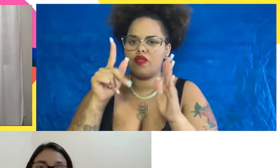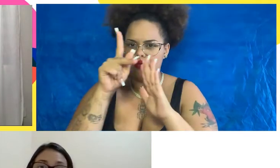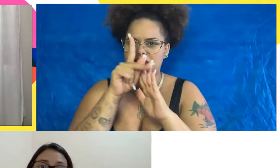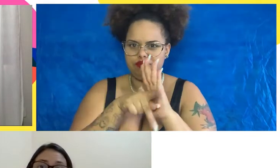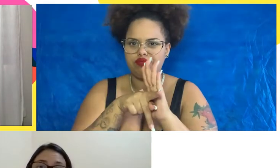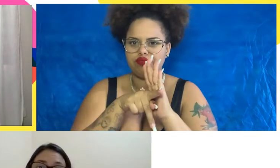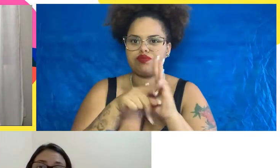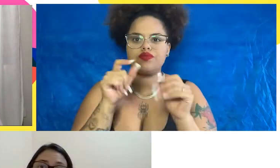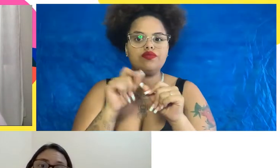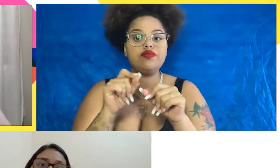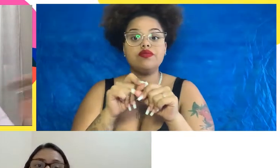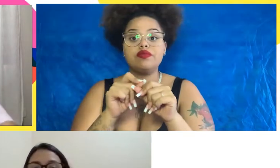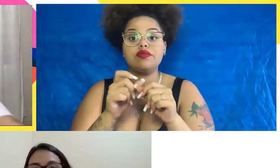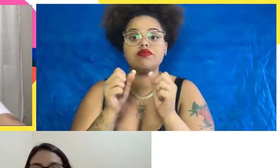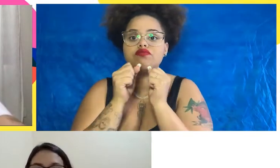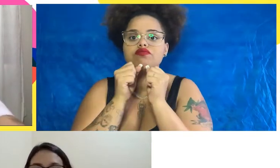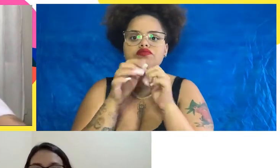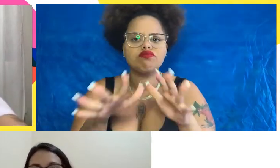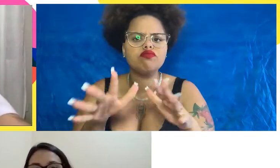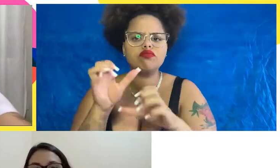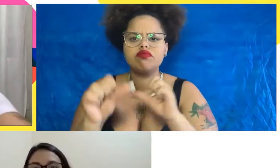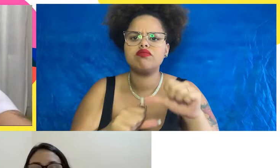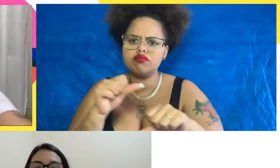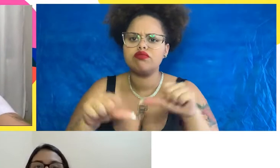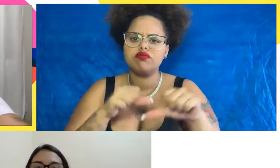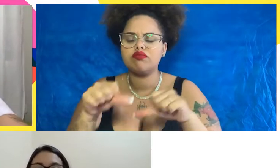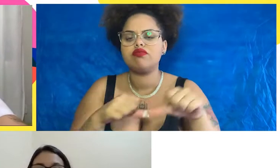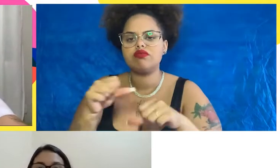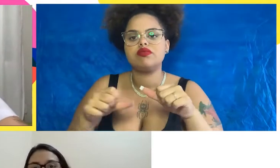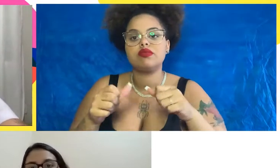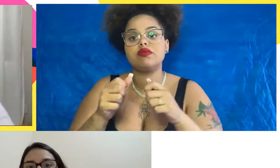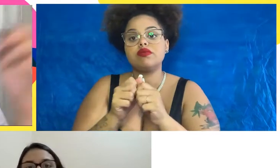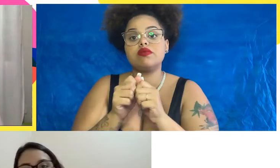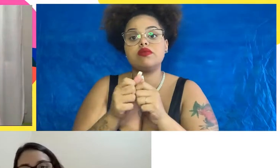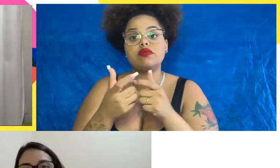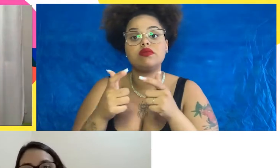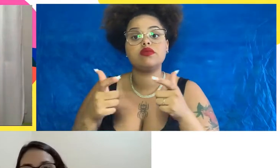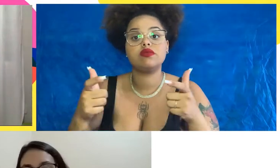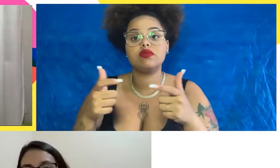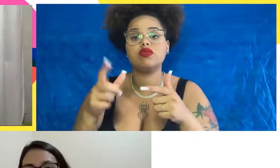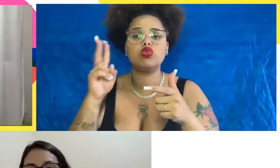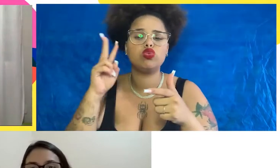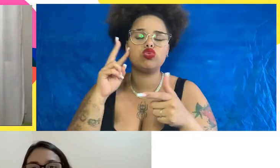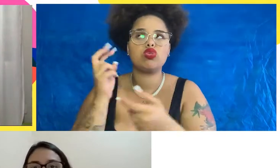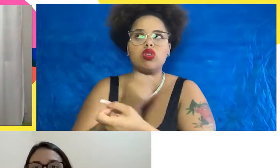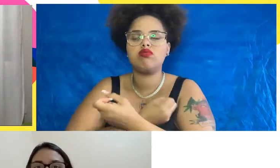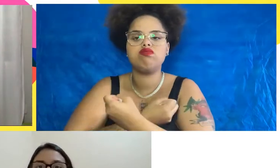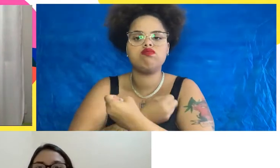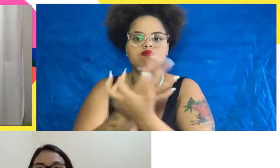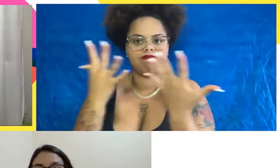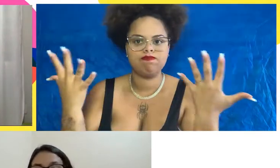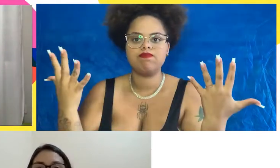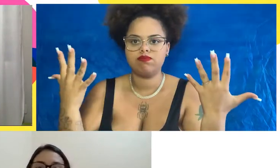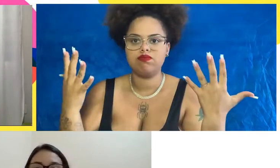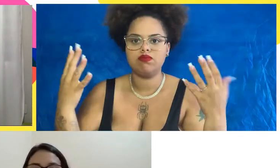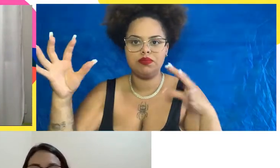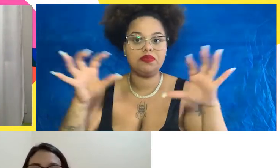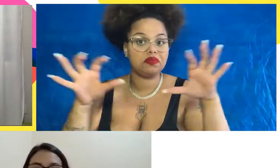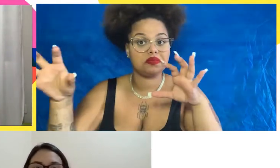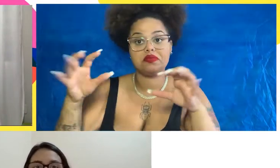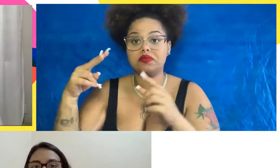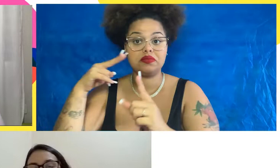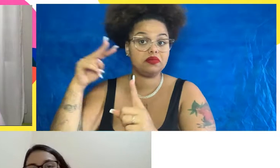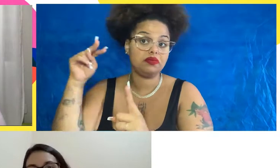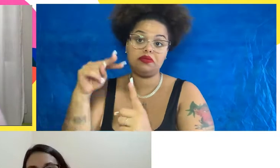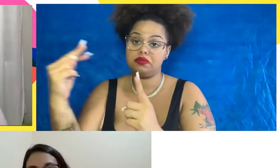foi feita justamente para contribuir com essa transformação, aumentando esse leque de histórias contadas sob diversas